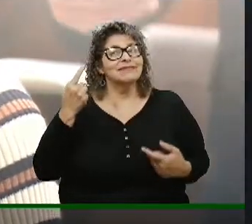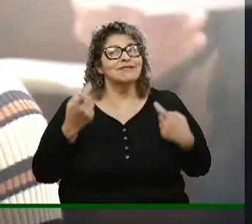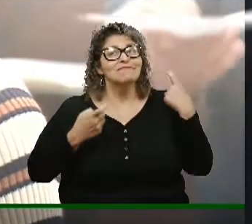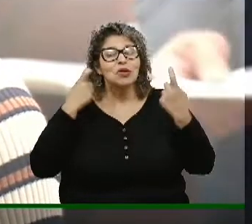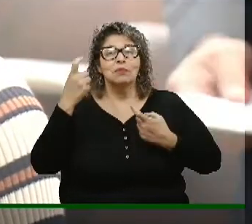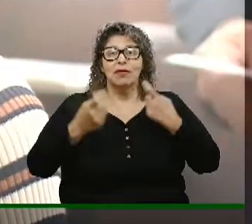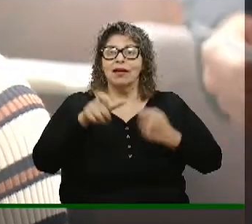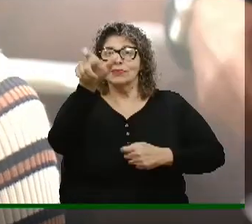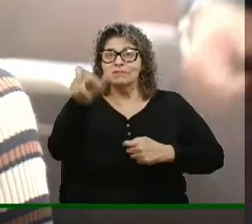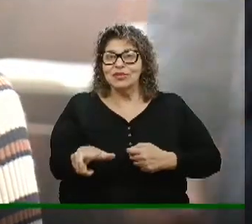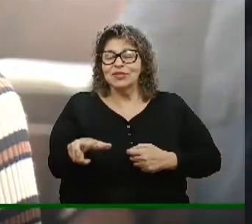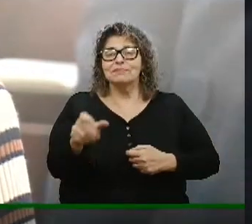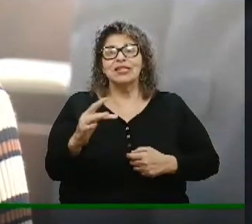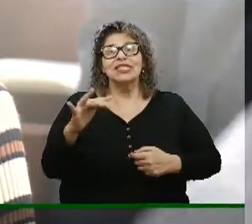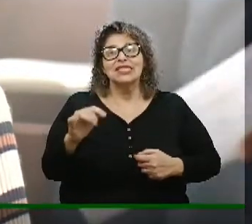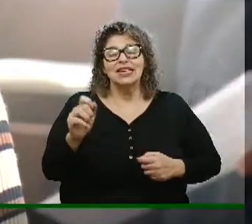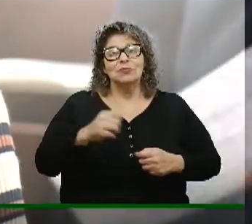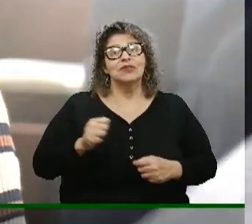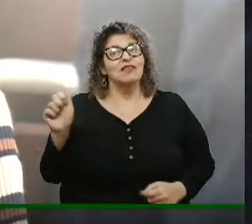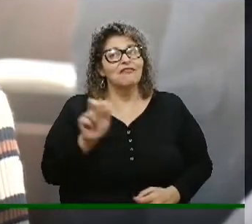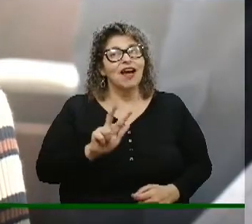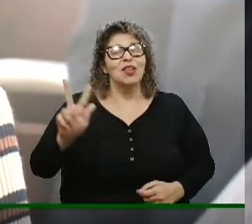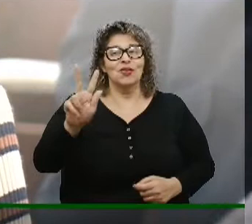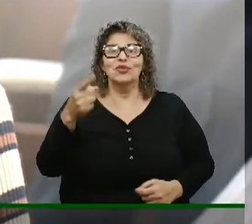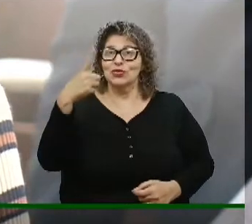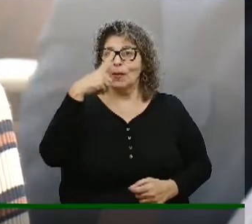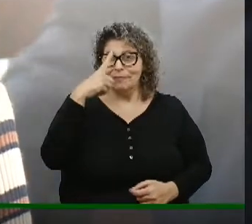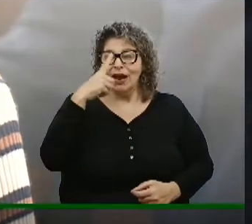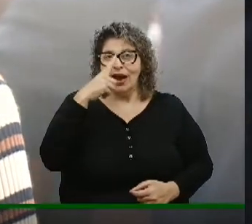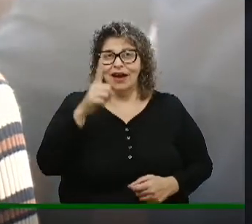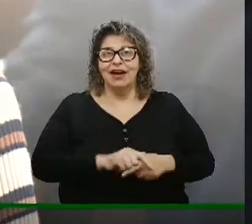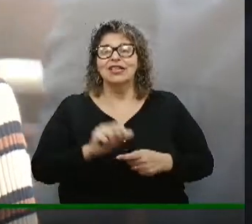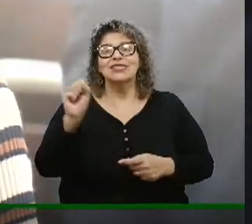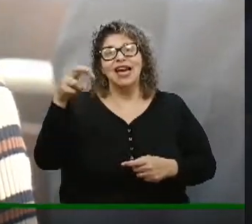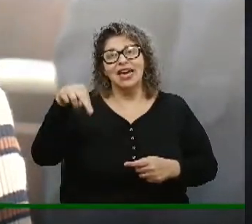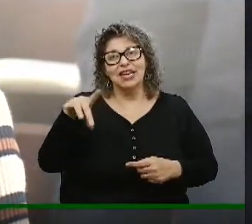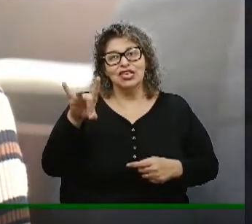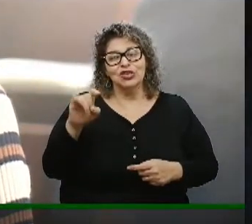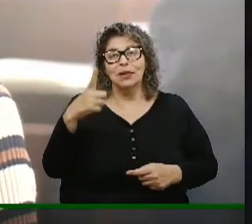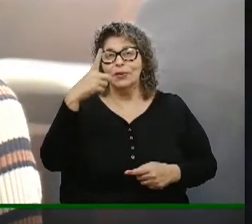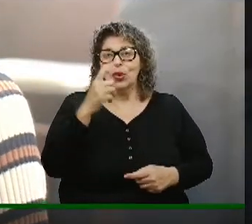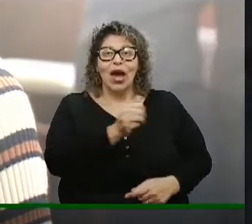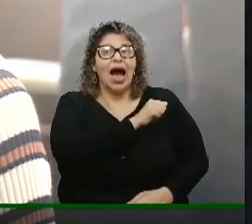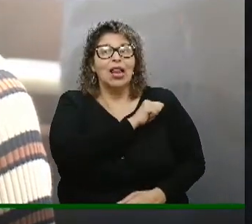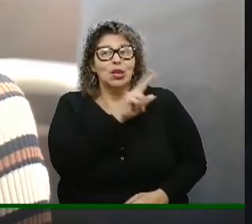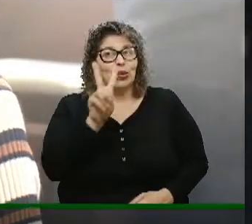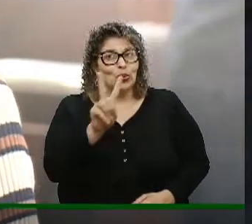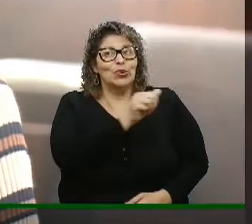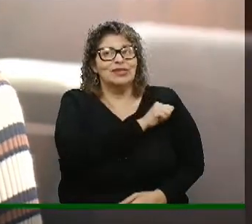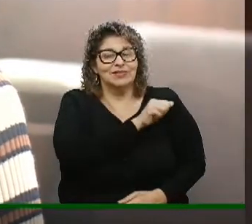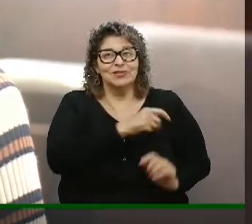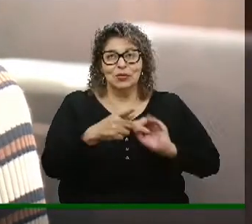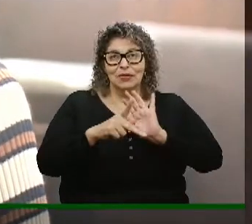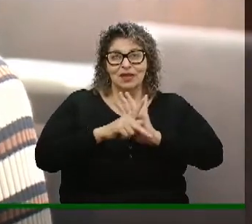traz princípios e valores. Sou mãe de dois alunos da Escola Adventista do Sarandi. Quero saudar aqui o diretor Valdinei da